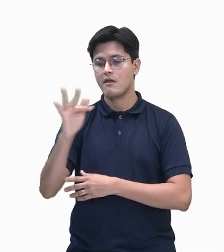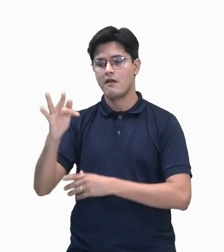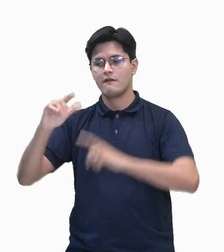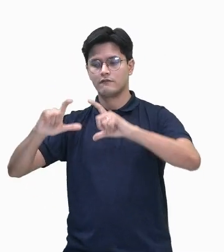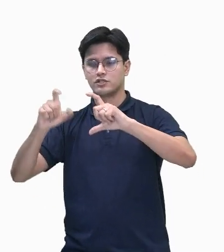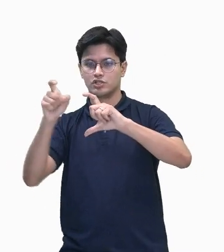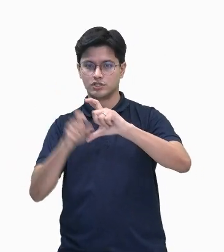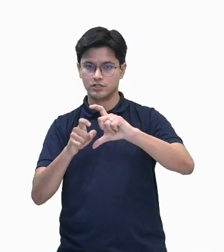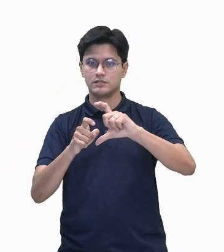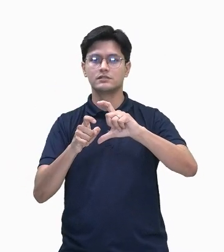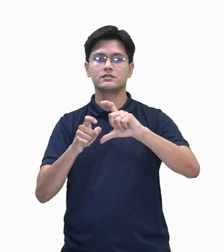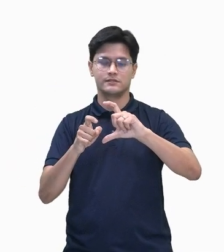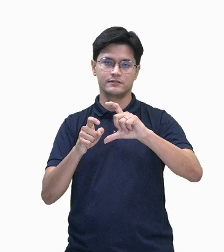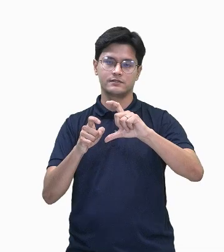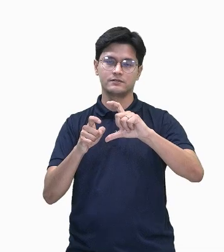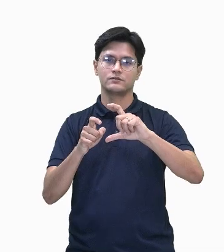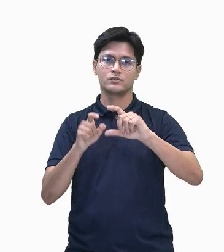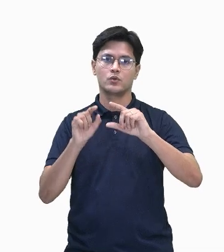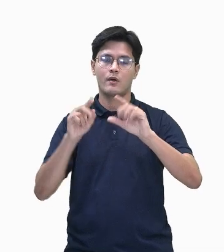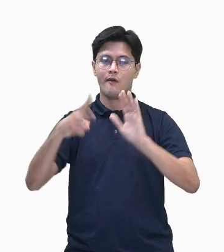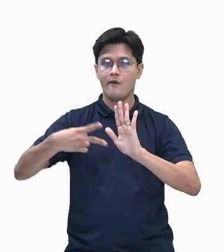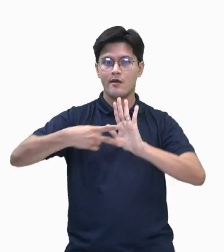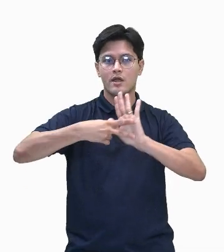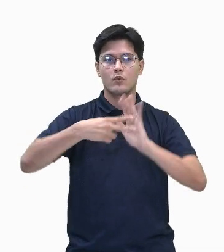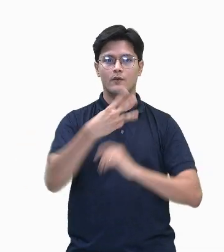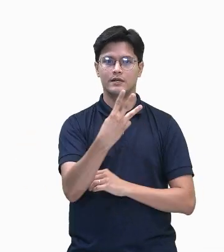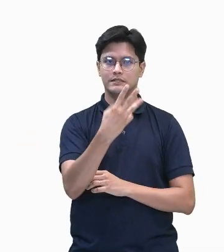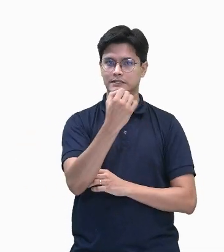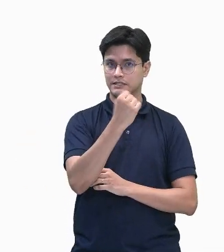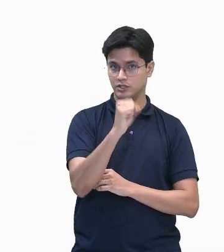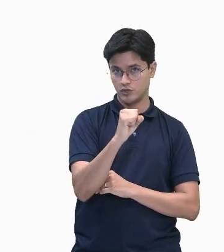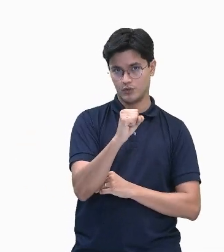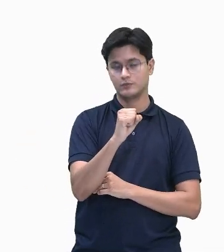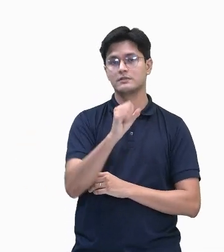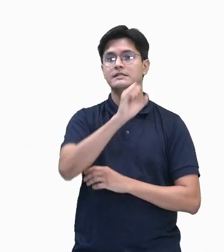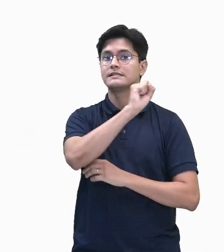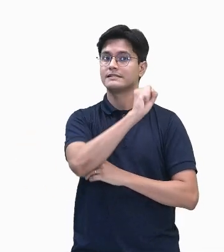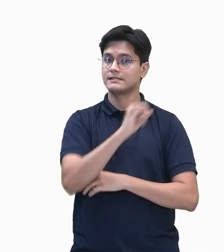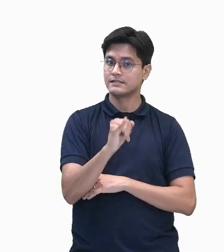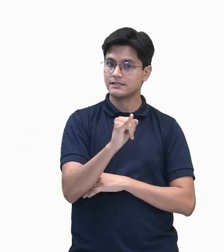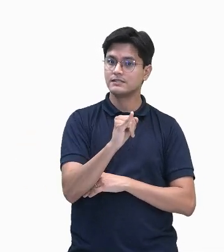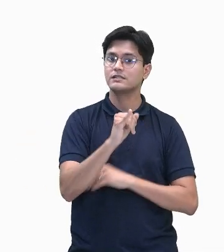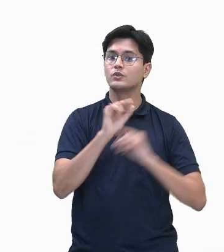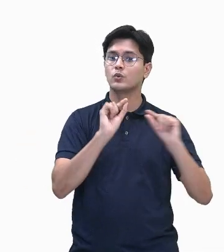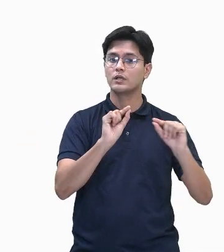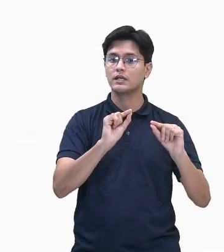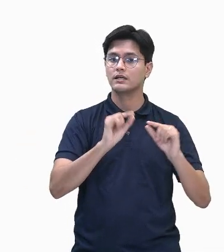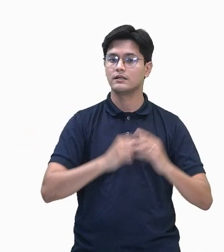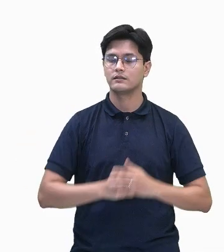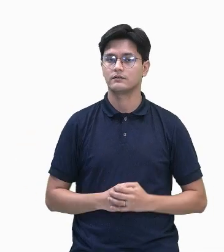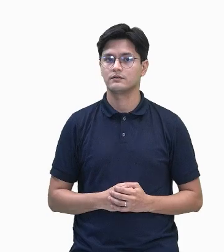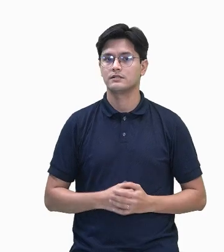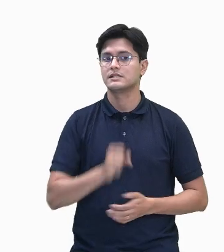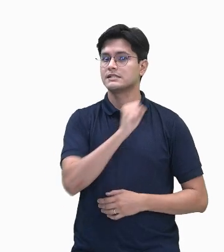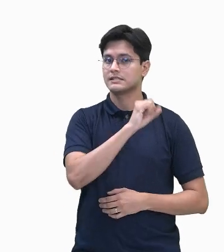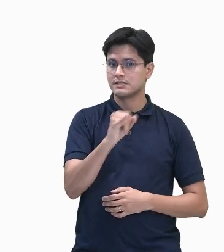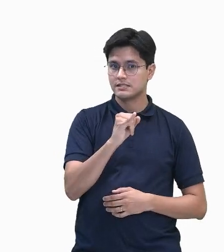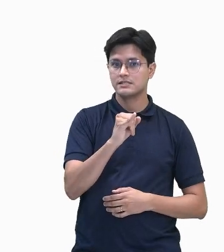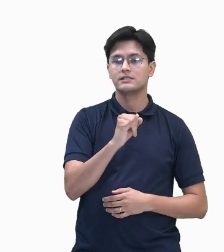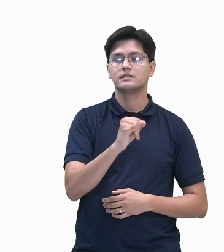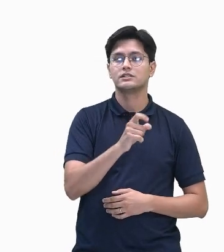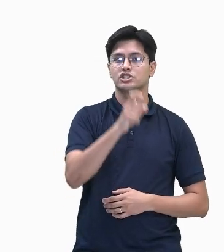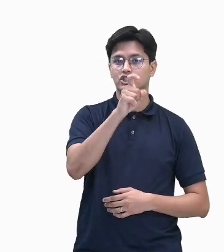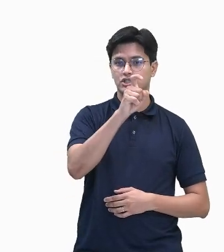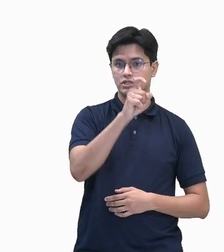a função, é igual a 38. Quando? Quando o x for maior ou